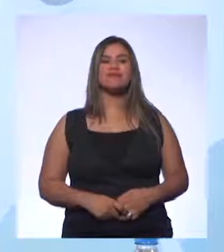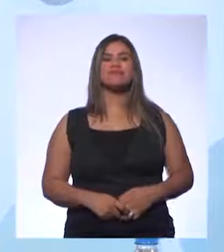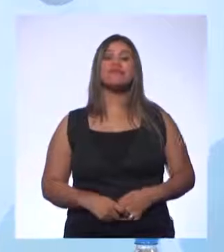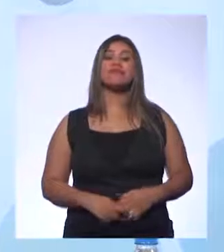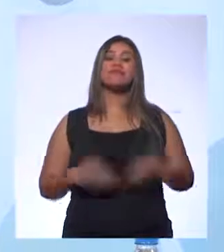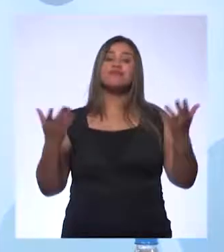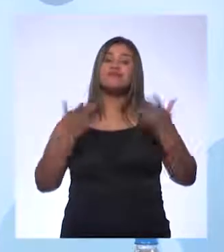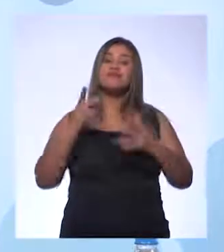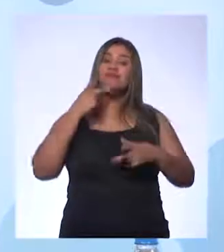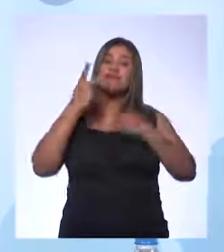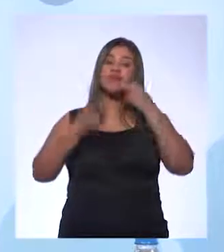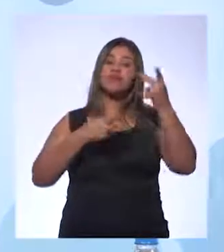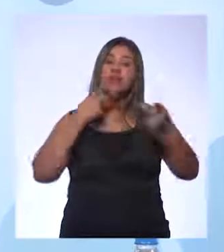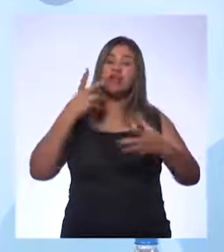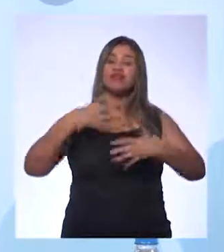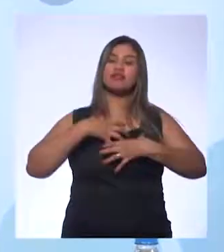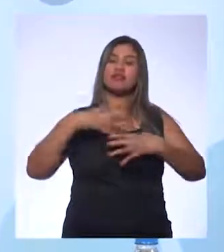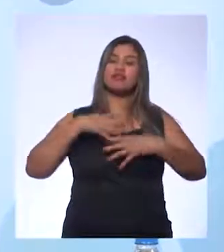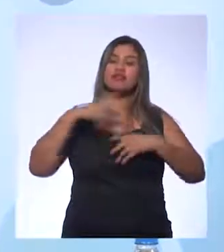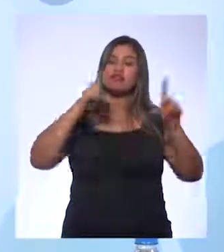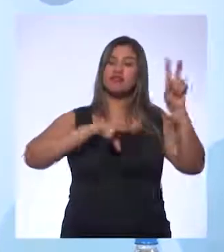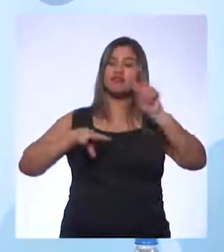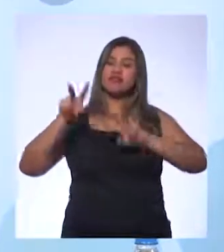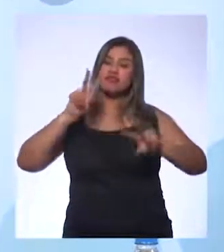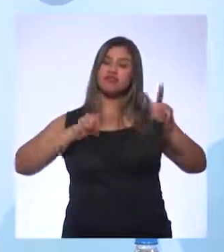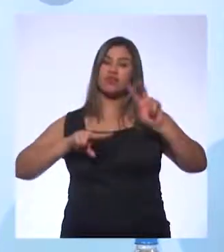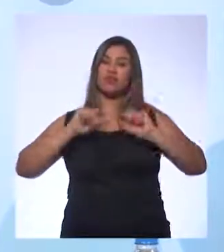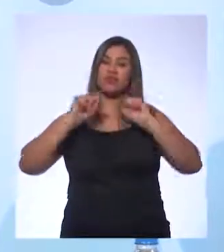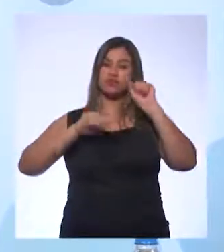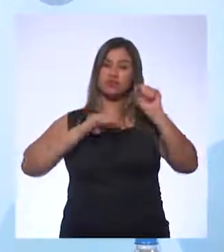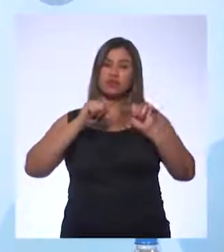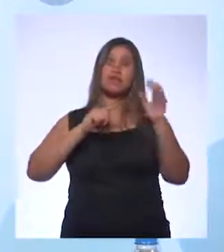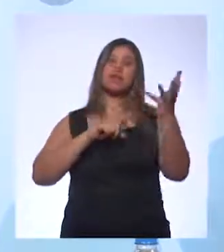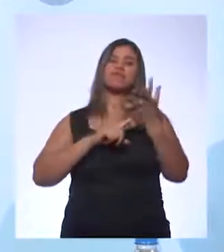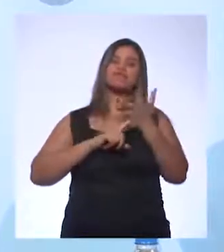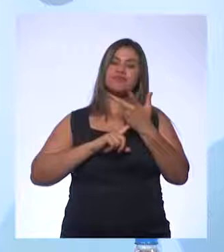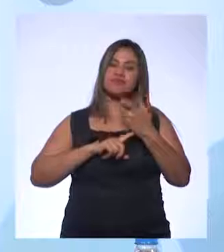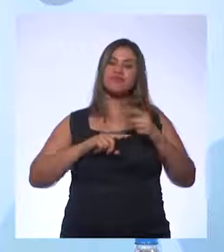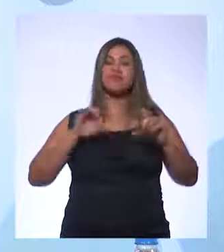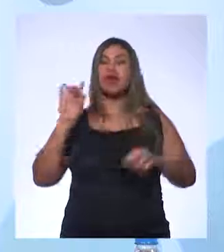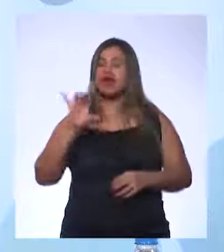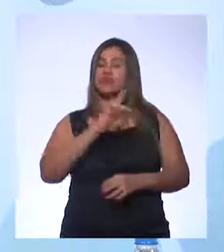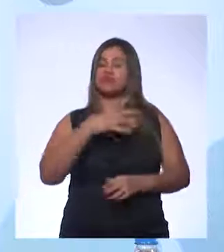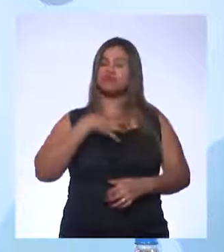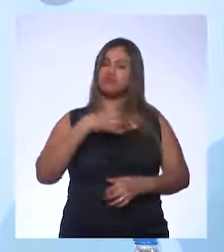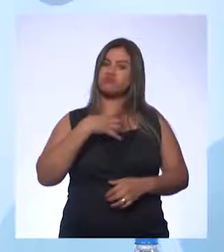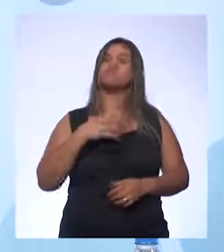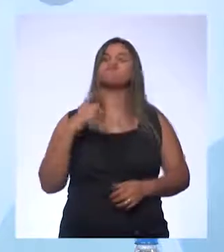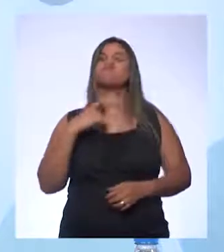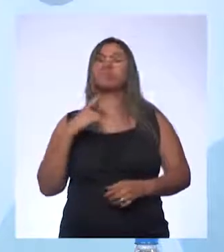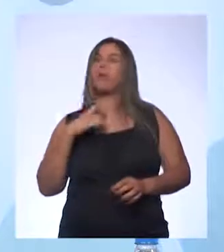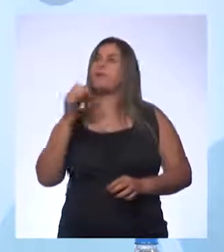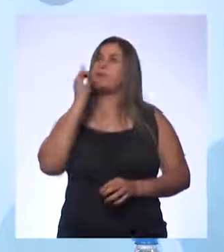Agora a gente vai falar sobre os estilos visuais nas artes. Cada um tem um estilo. Vamos falar, por exemplo, eu que me lembrei agora do